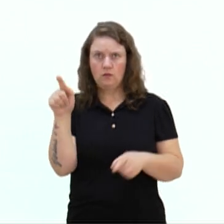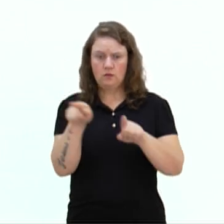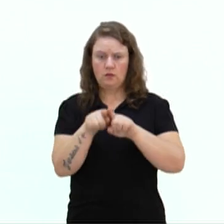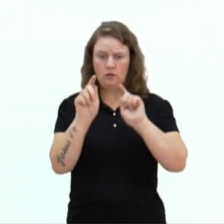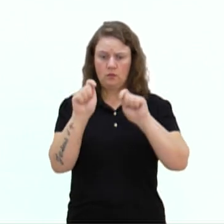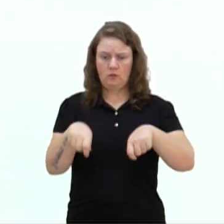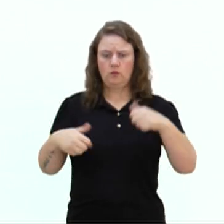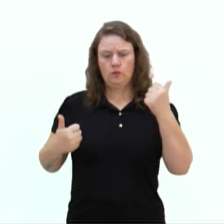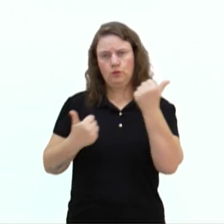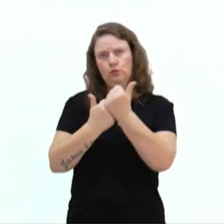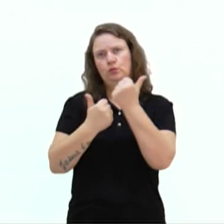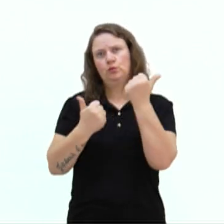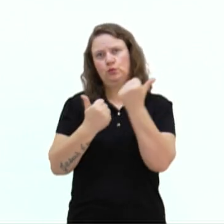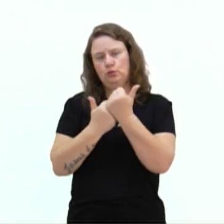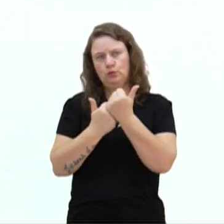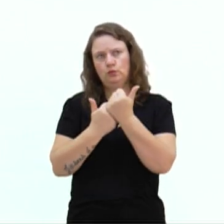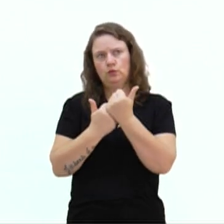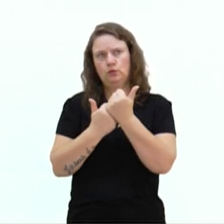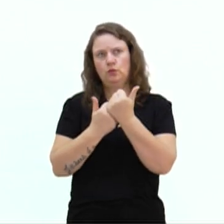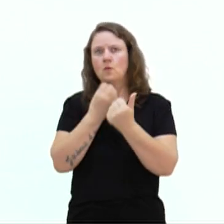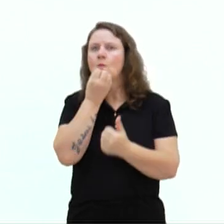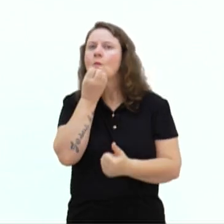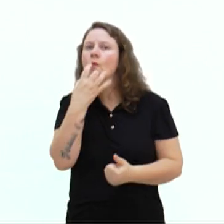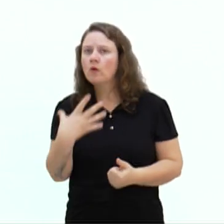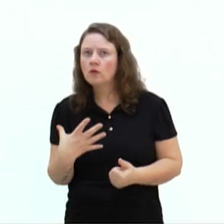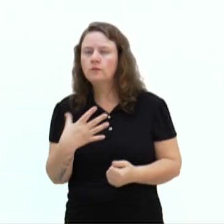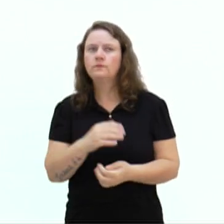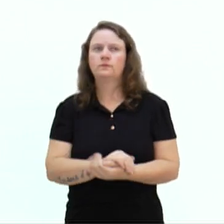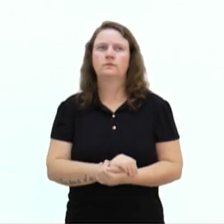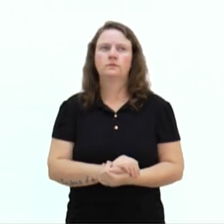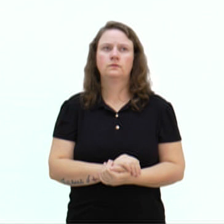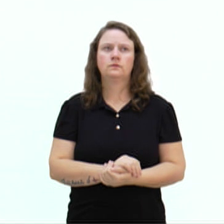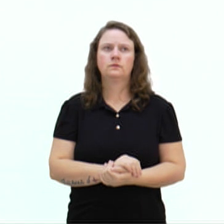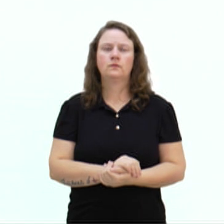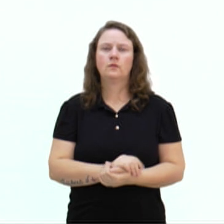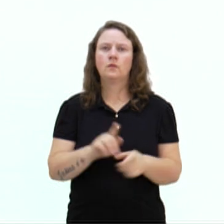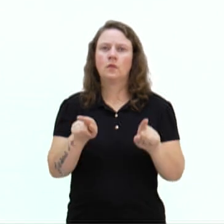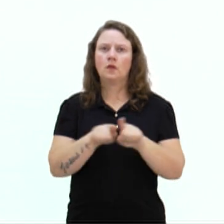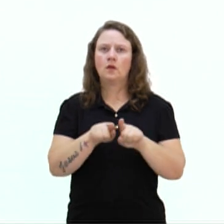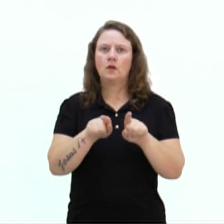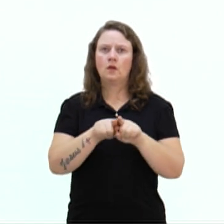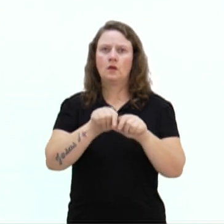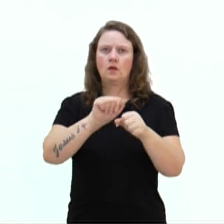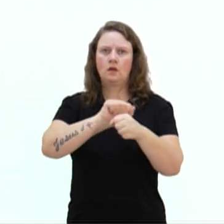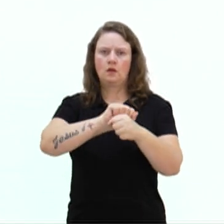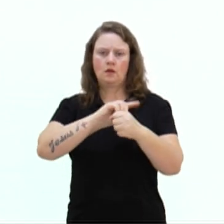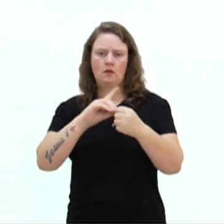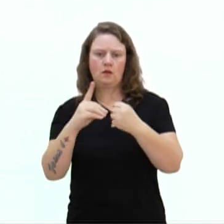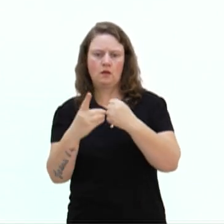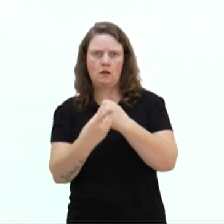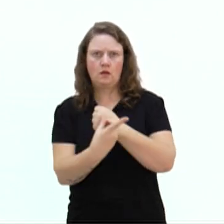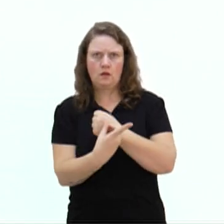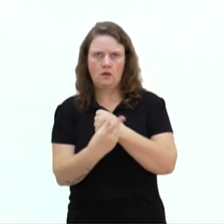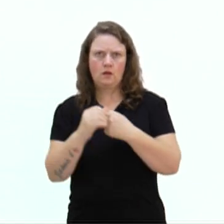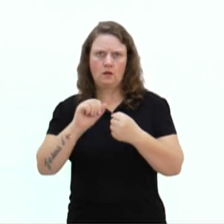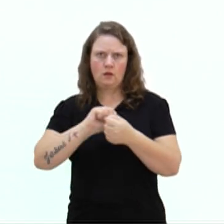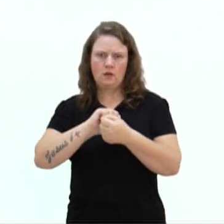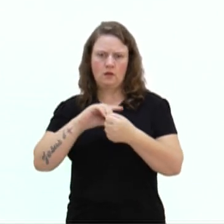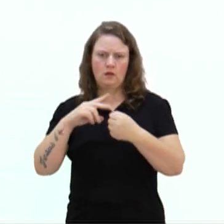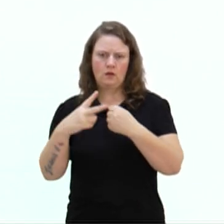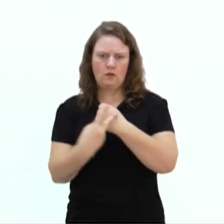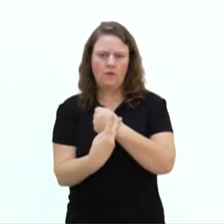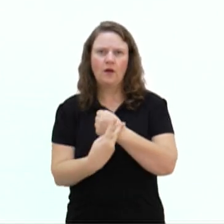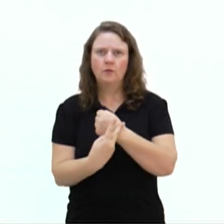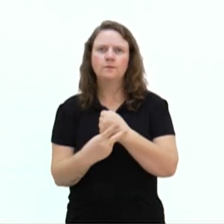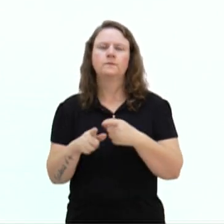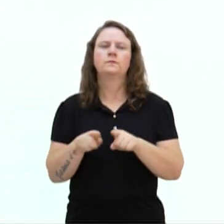substituí-lo por bem. E aí, então, eu teria um advérbio. Então, observe. Então, quando eu tenho o advérbio